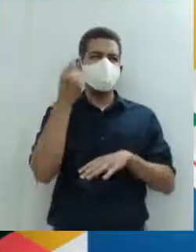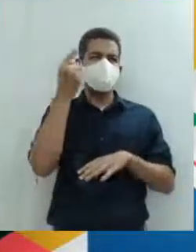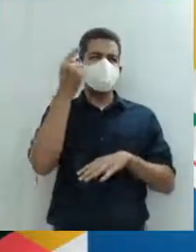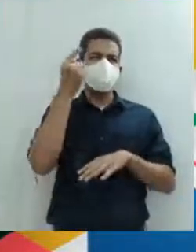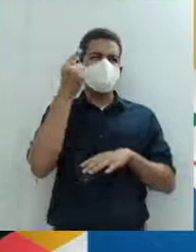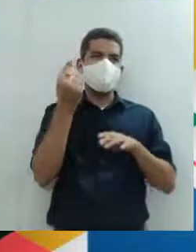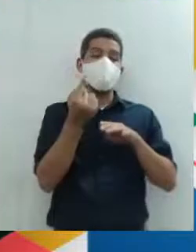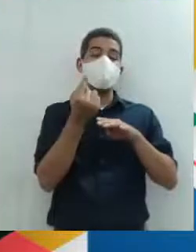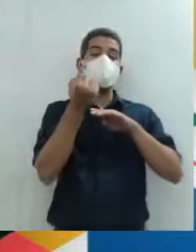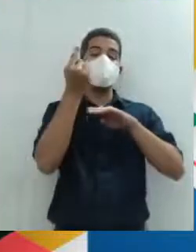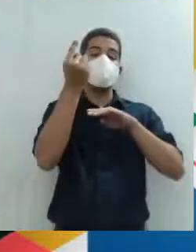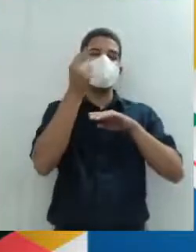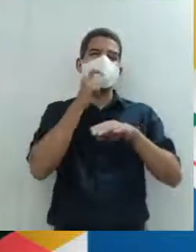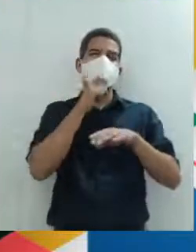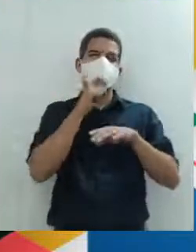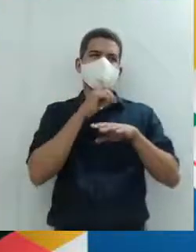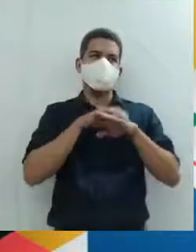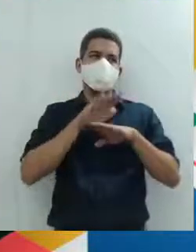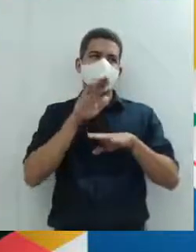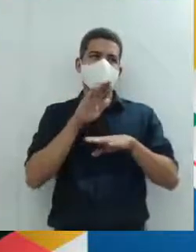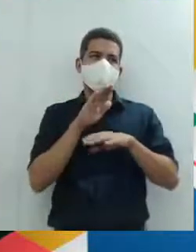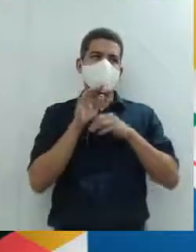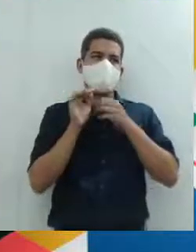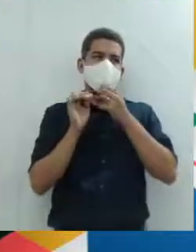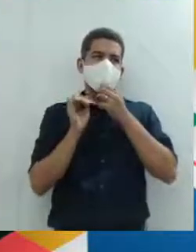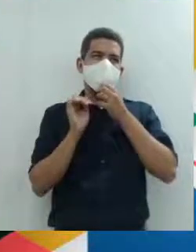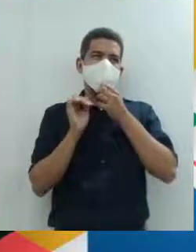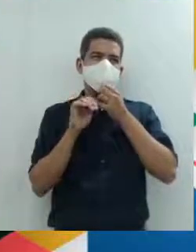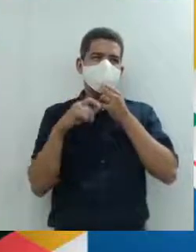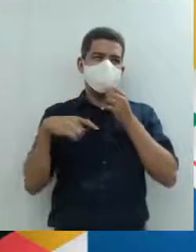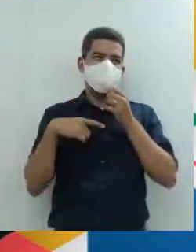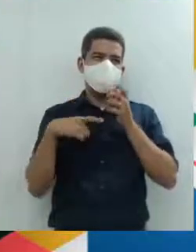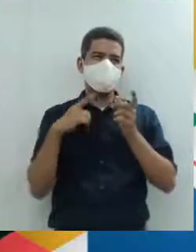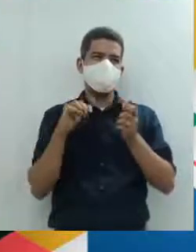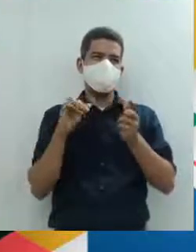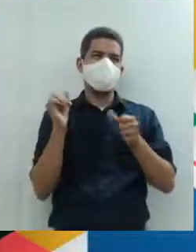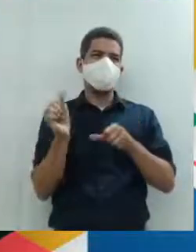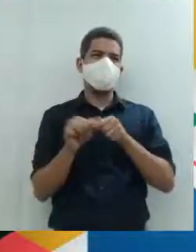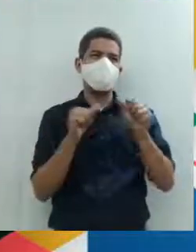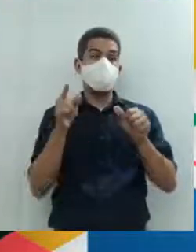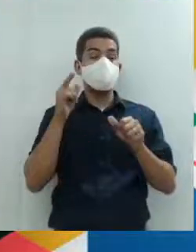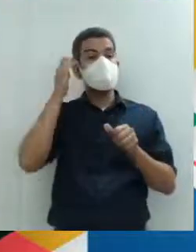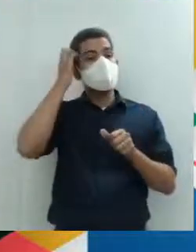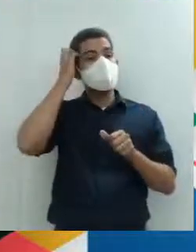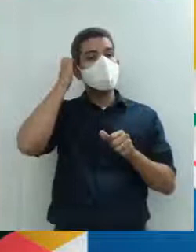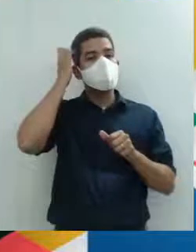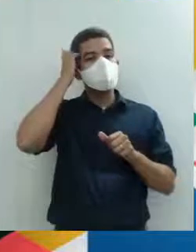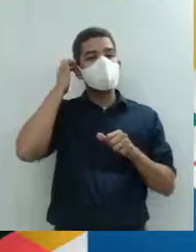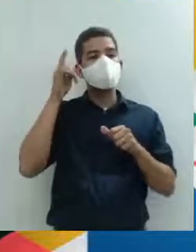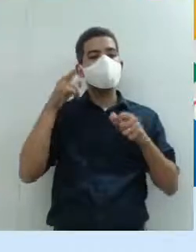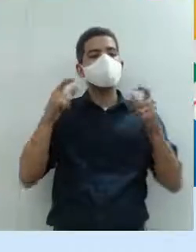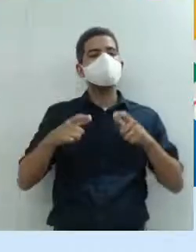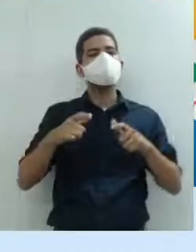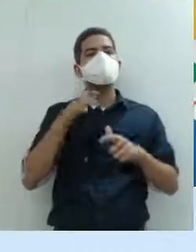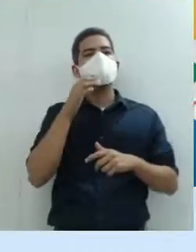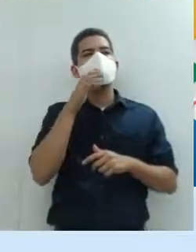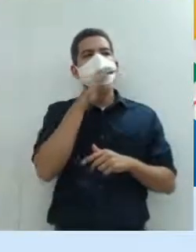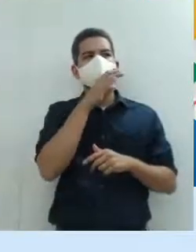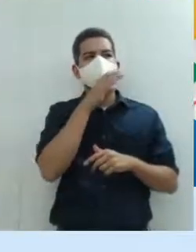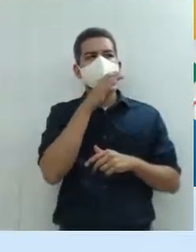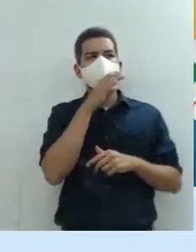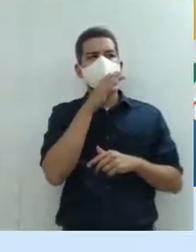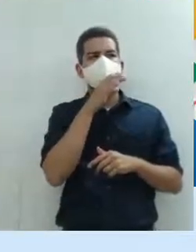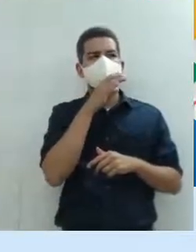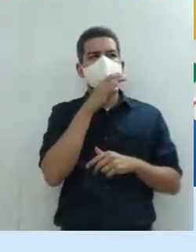alto, mais frio. Então tu teve esse efeito agora contrário, apesar de tu estar num lugar quente, mas é alto. Ê,